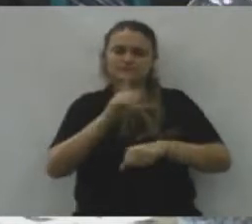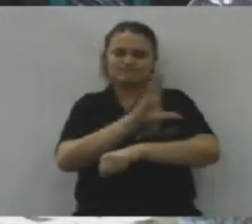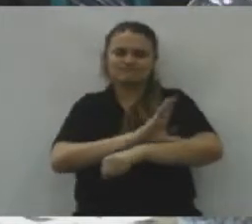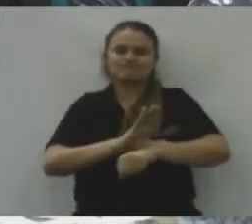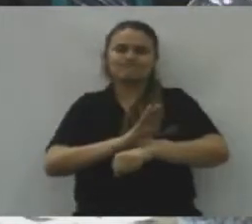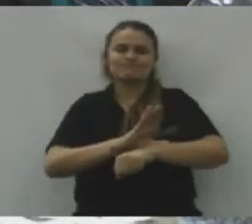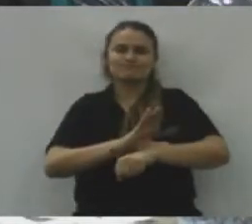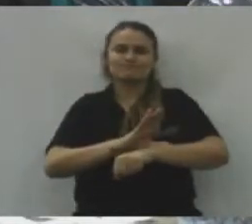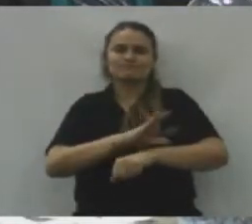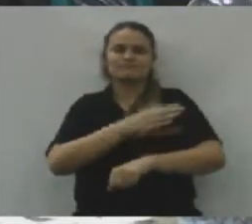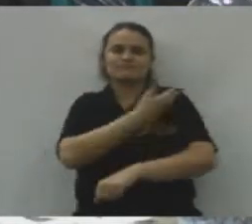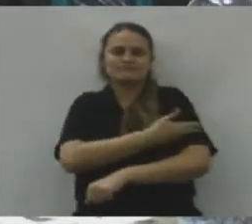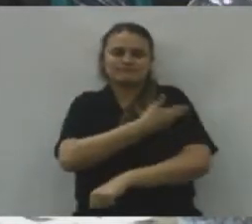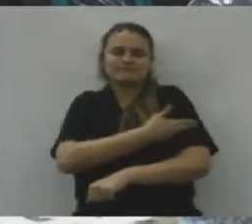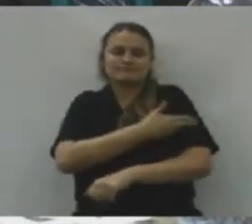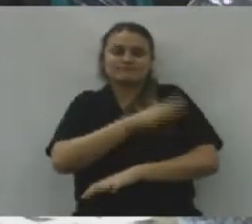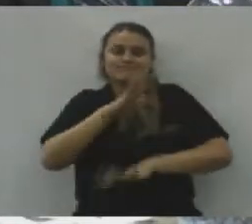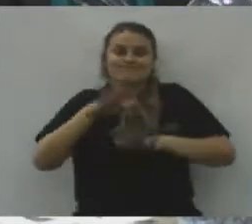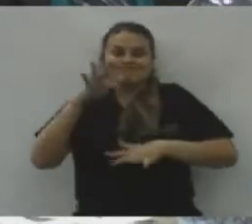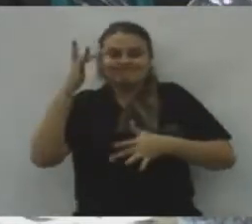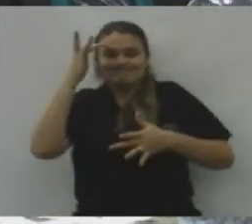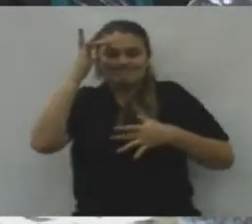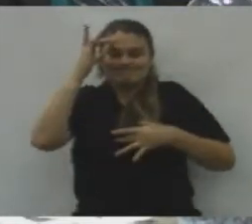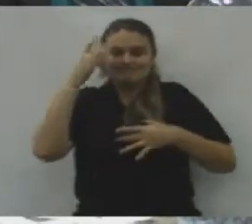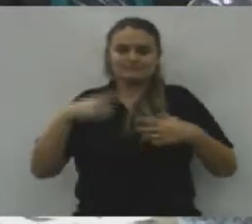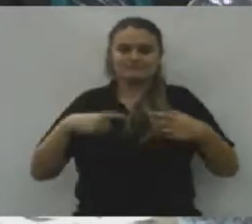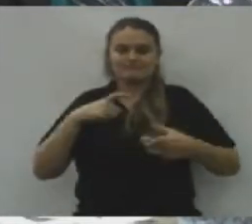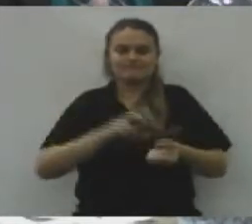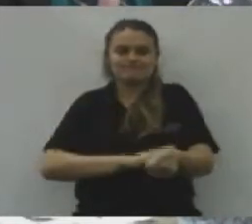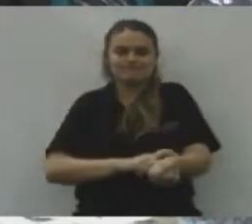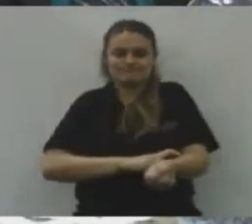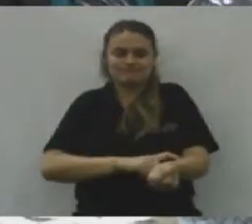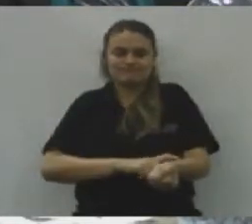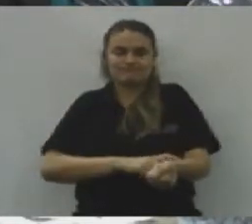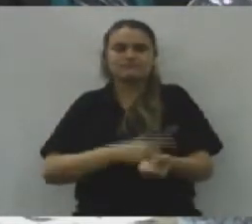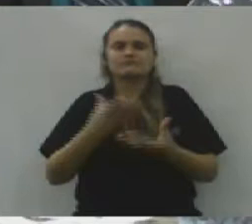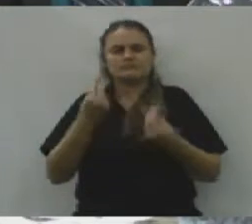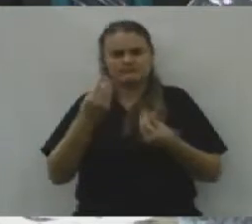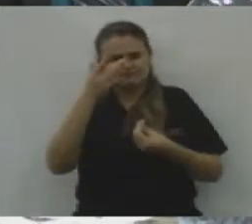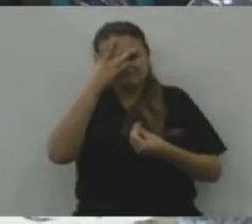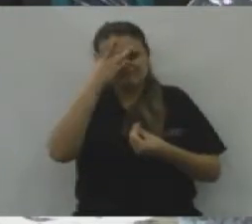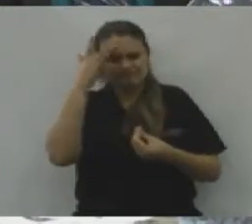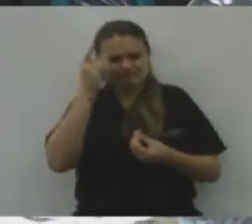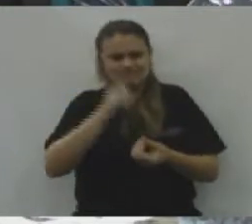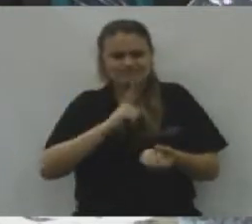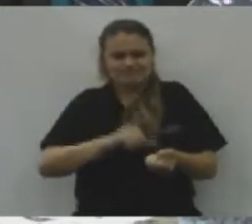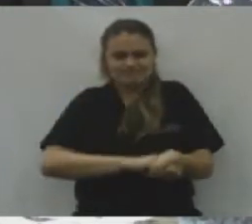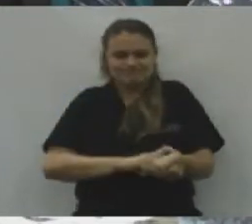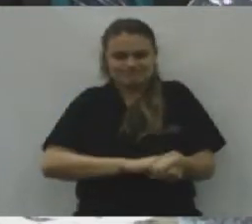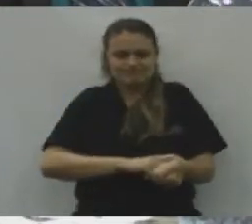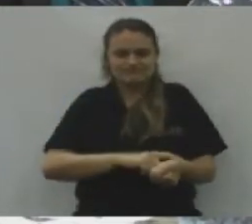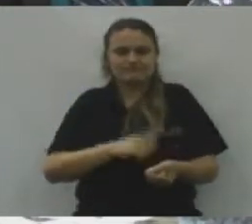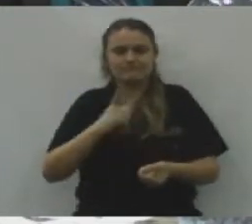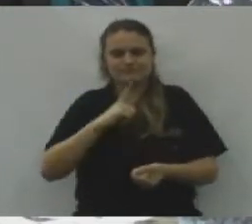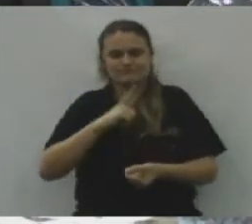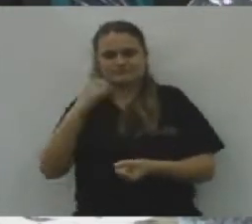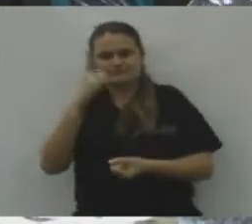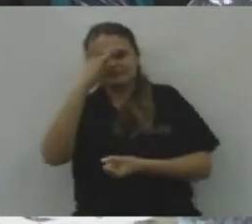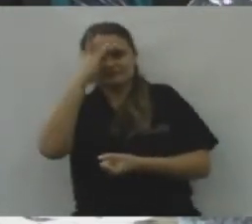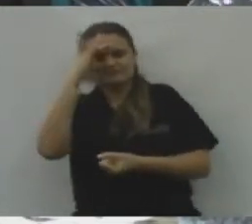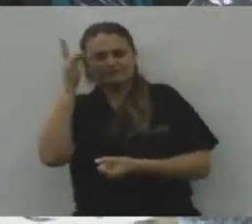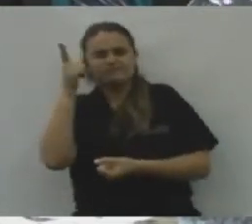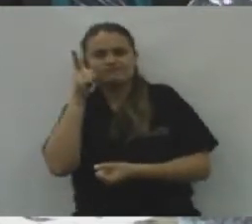pode dar um tilt ali. Não. Então, acredito que várias pessoas treinadas vai ter uma pessoa que vai abordar e vai